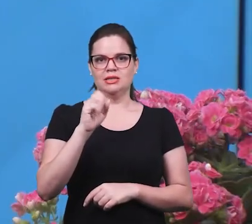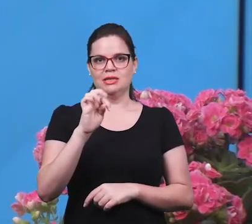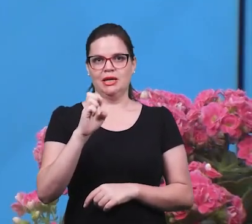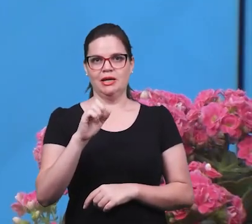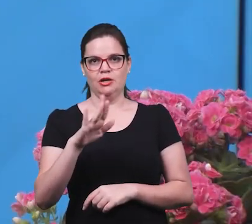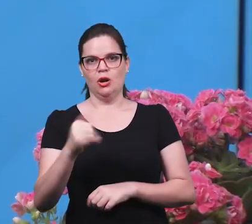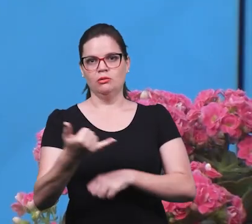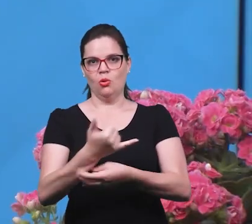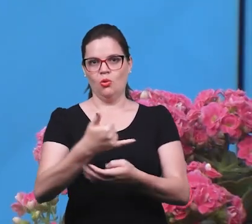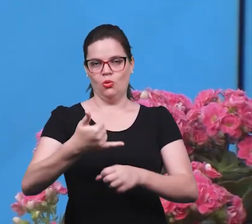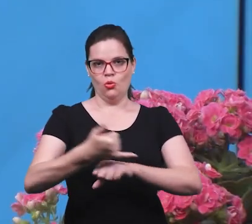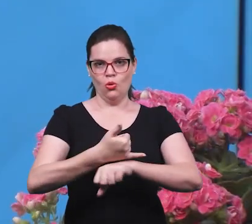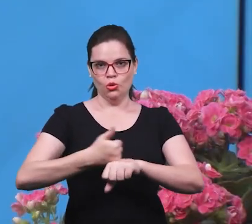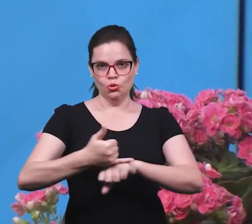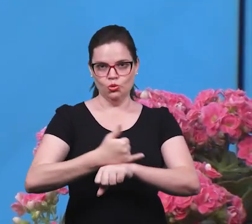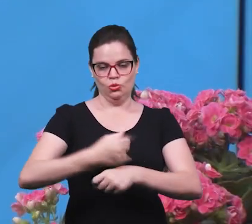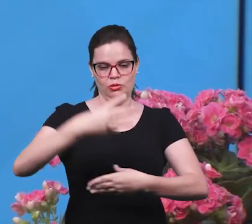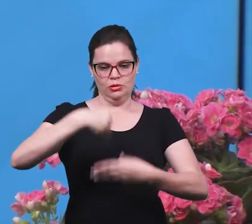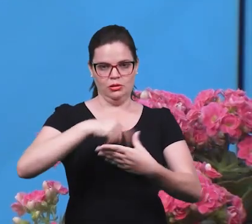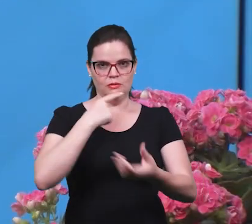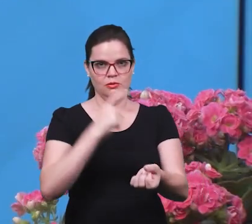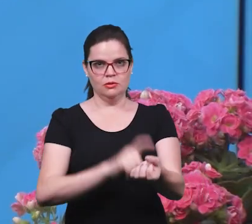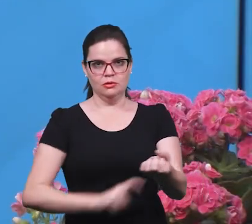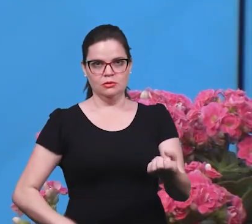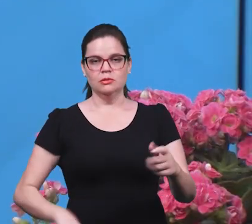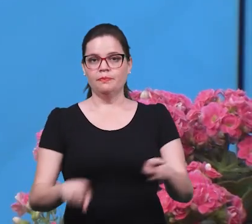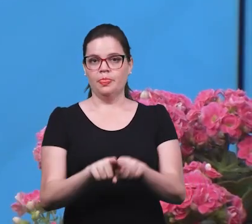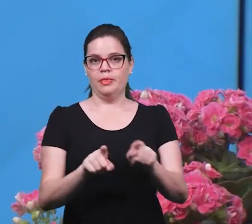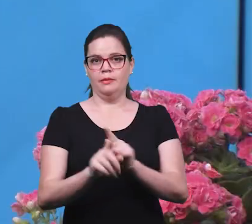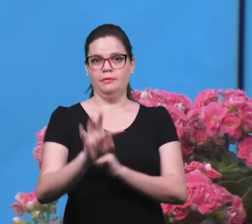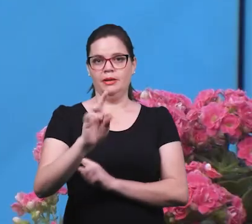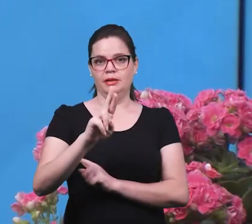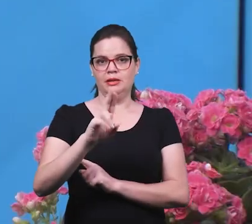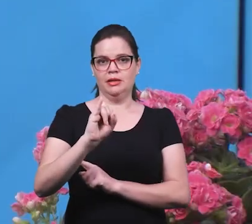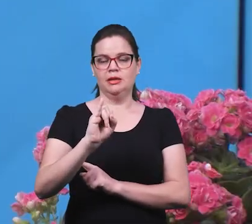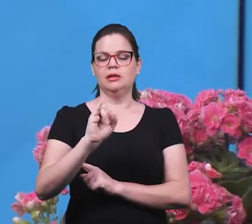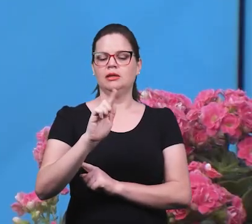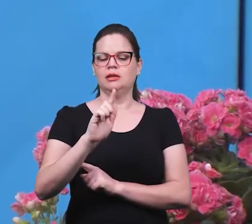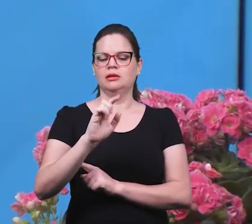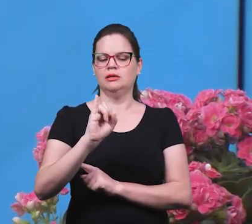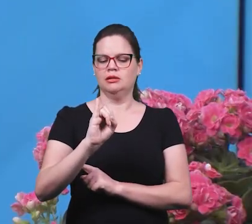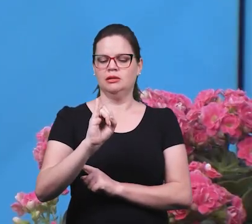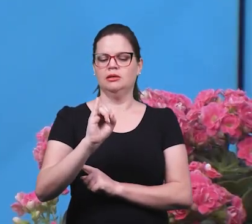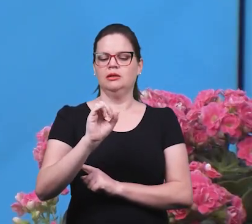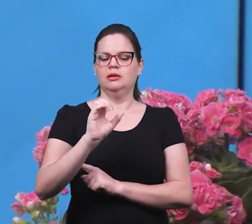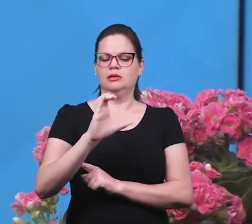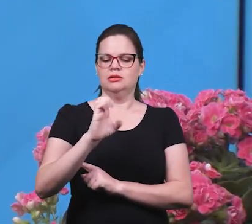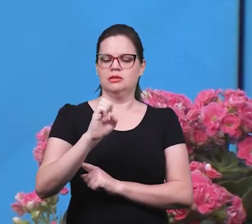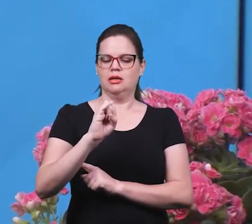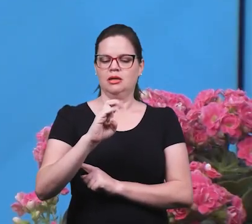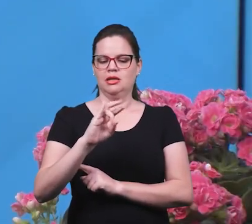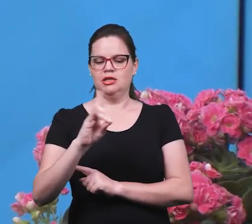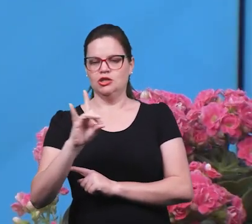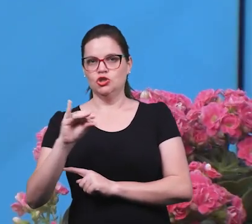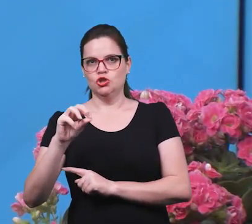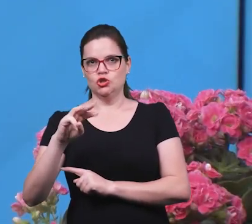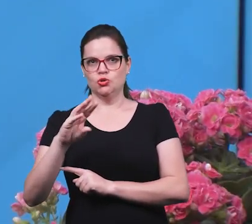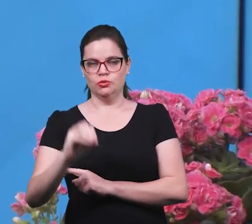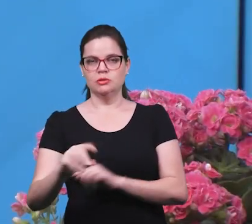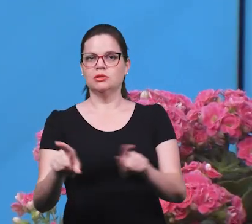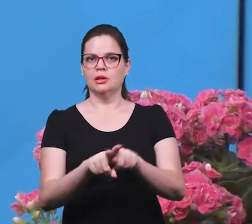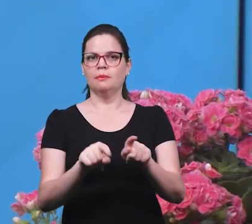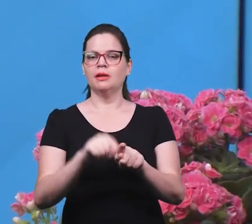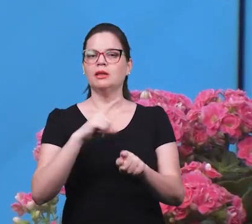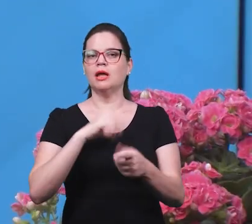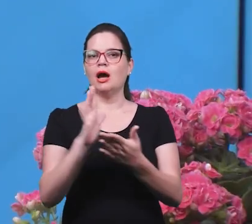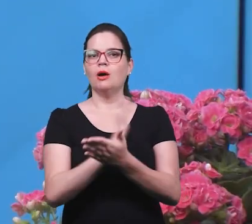o LDL, né? O nível de triglicerídeos circulantes. Existe algum exame que a gente também faz,